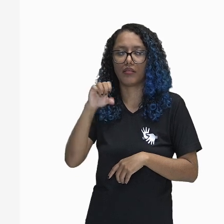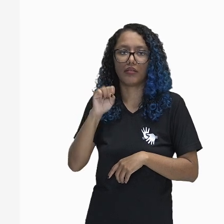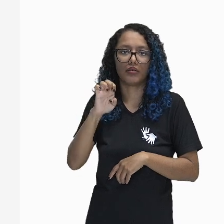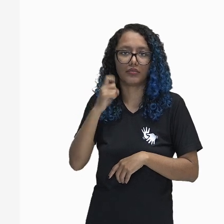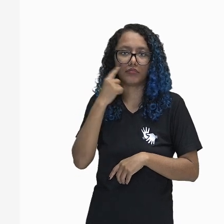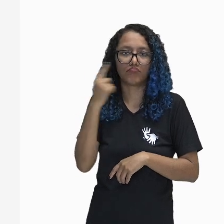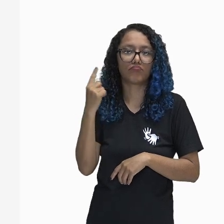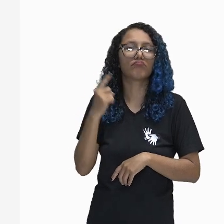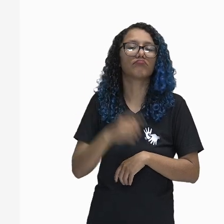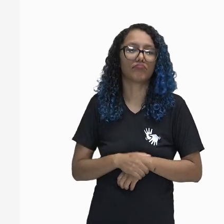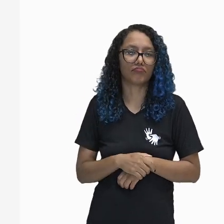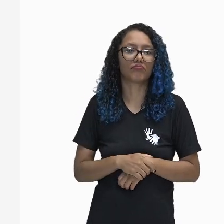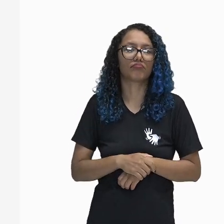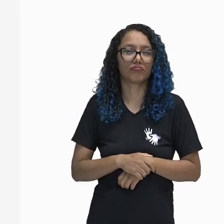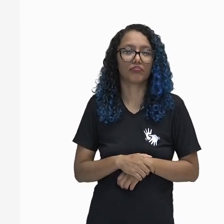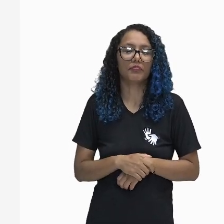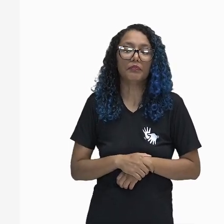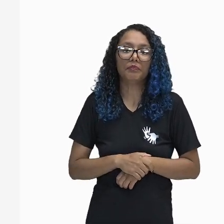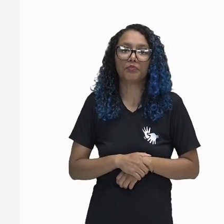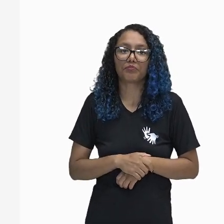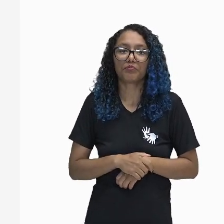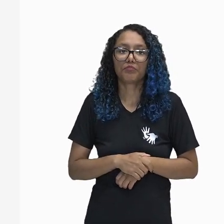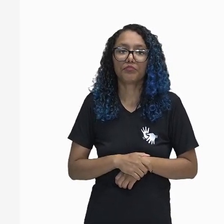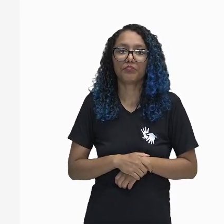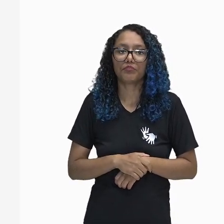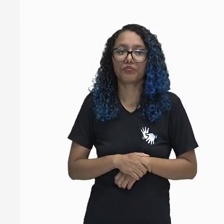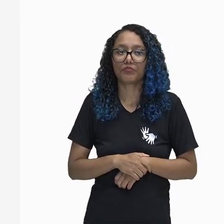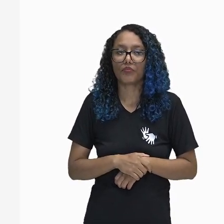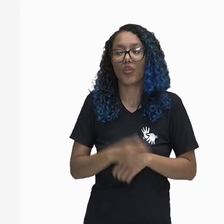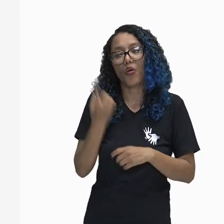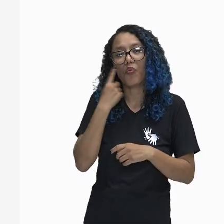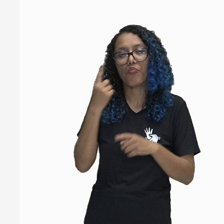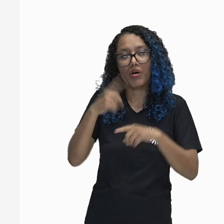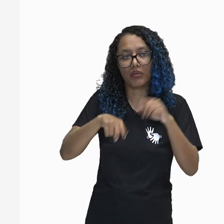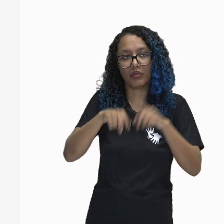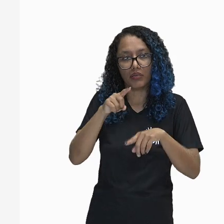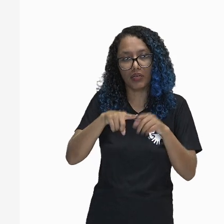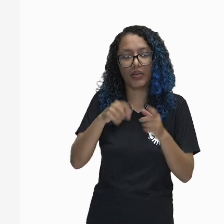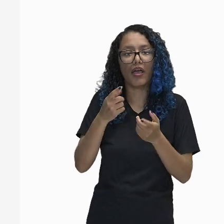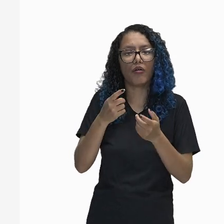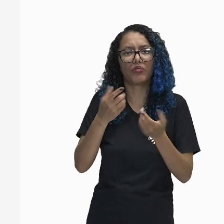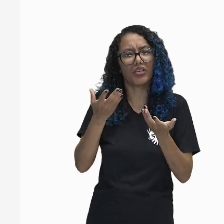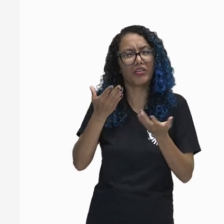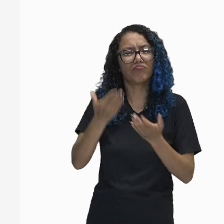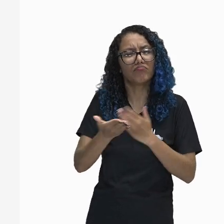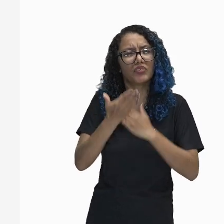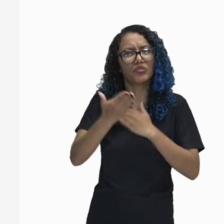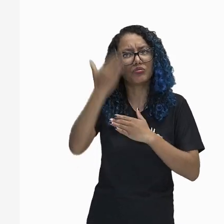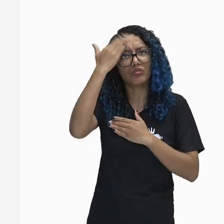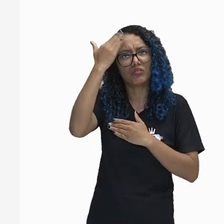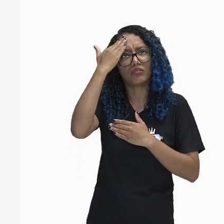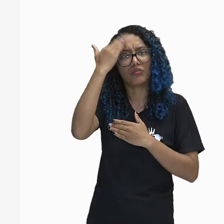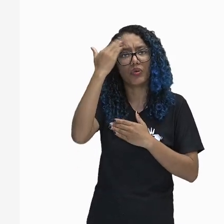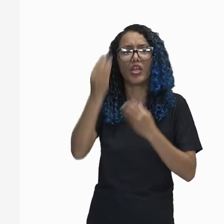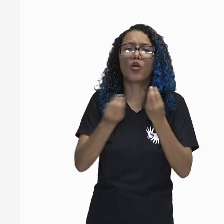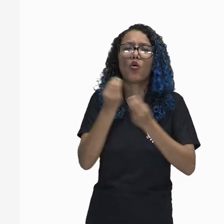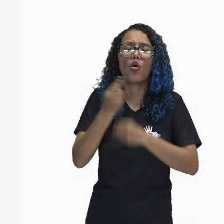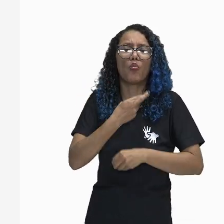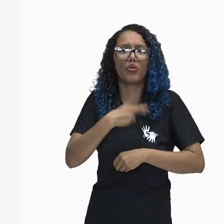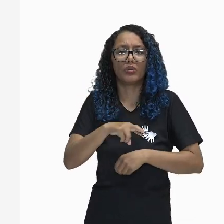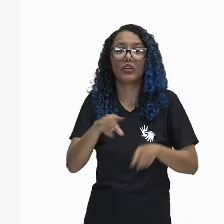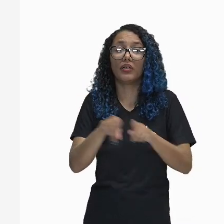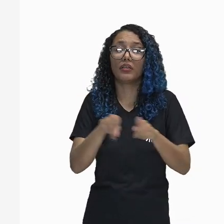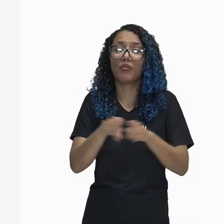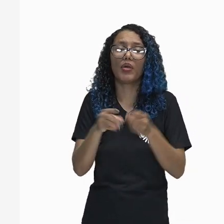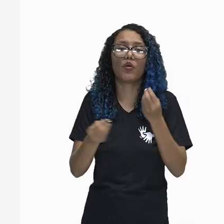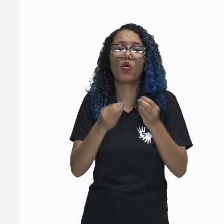a compreender também, gente, a compreender essa questão da religiosidade cretense e da figura feminina,